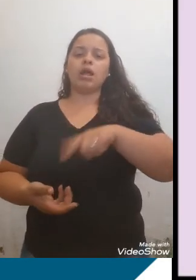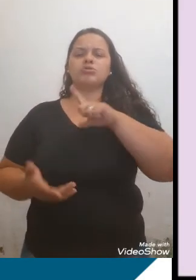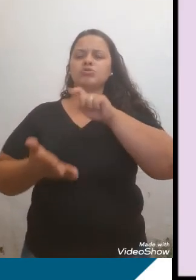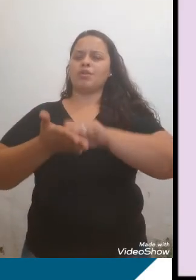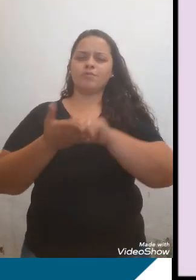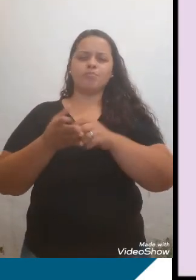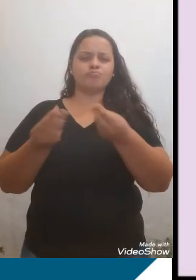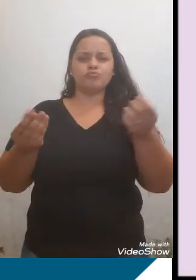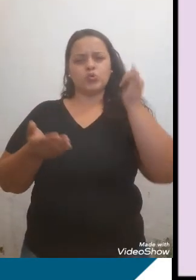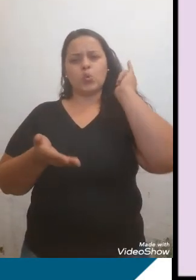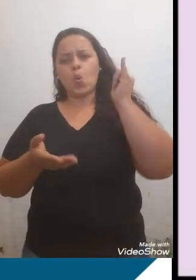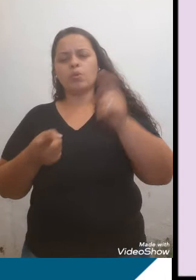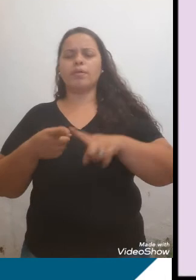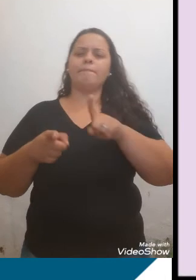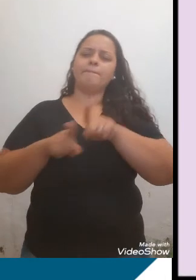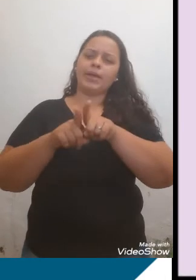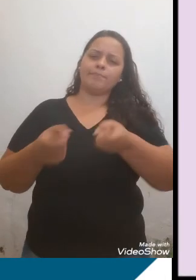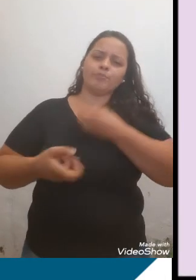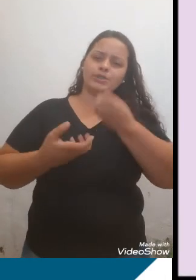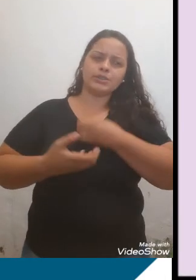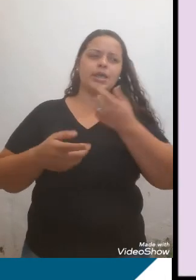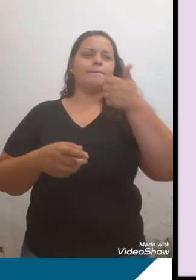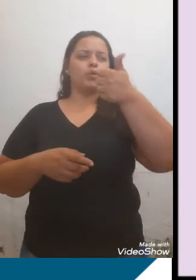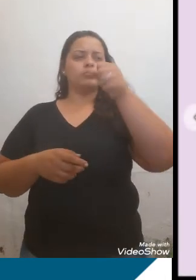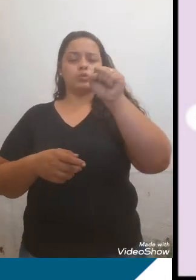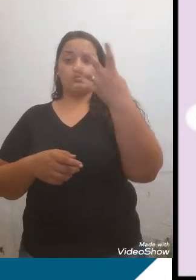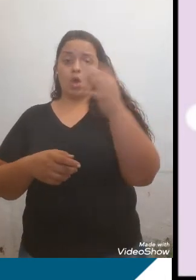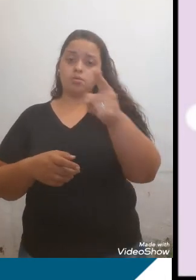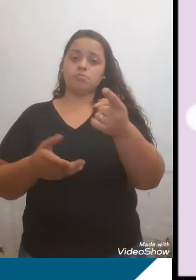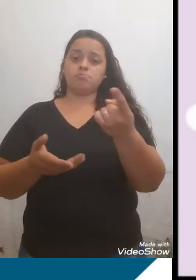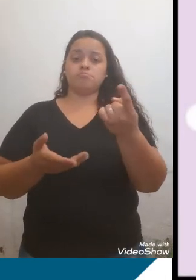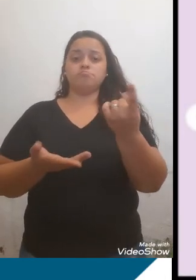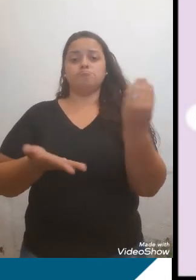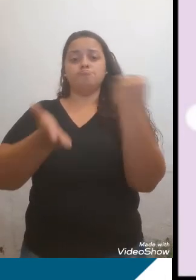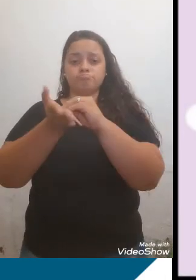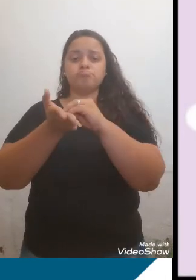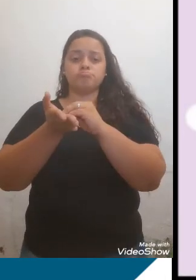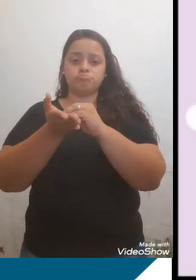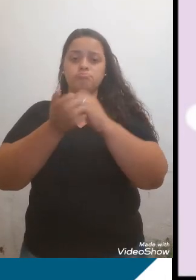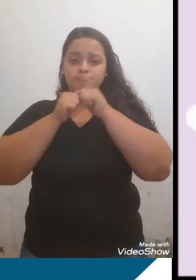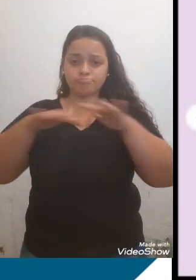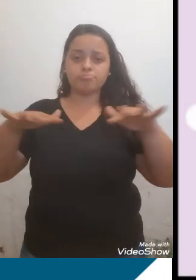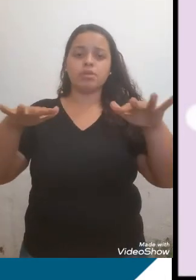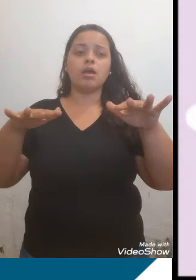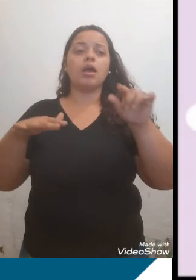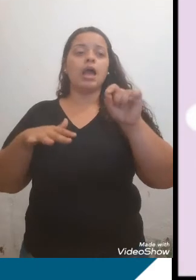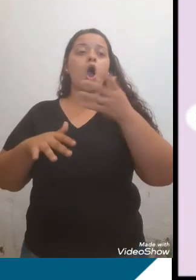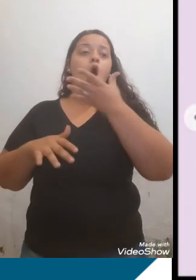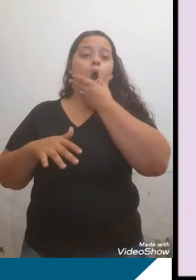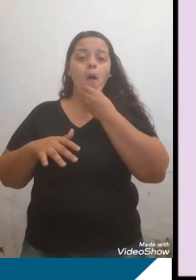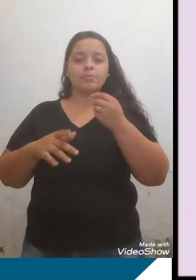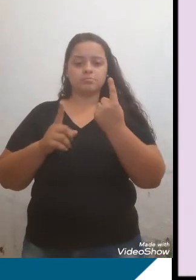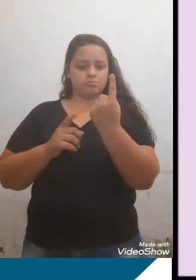por escrever diversos contos e poesias. Em 1840 ele publica esse conto, que é O Homem na Multidão,